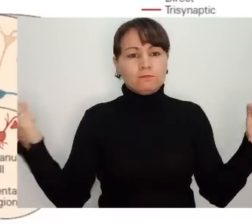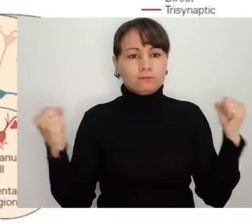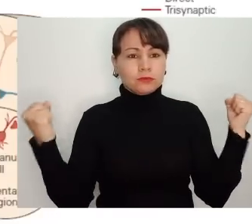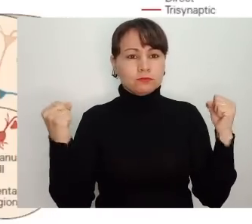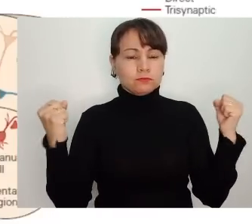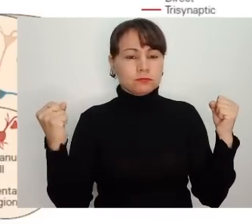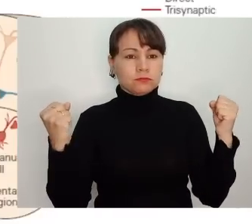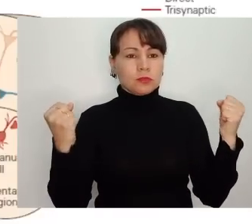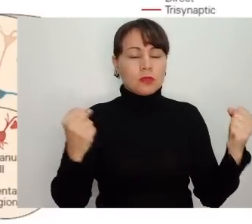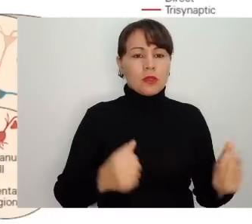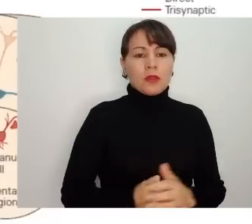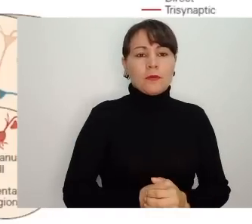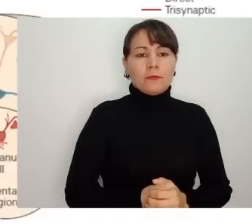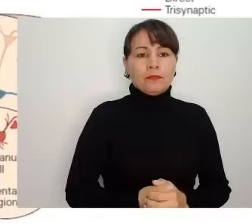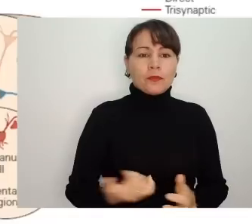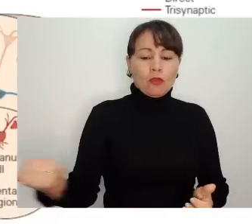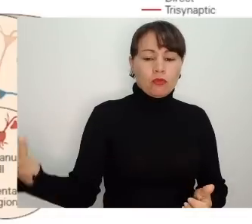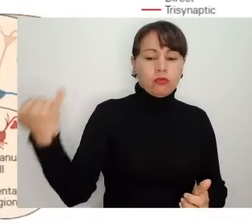áreas motoras,